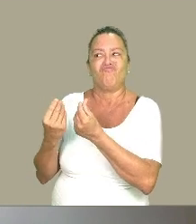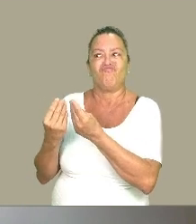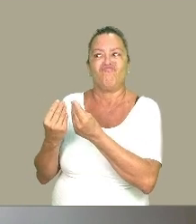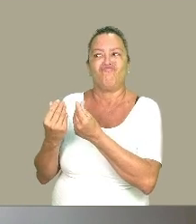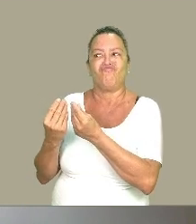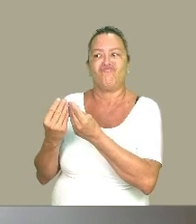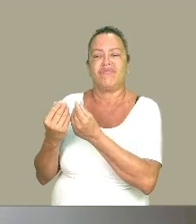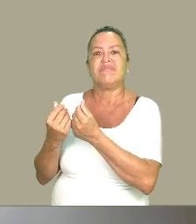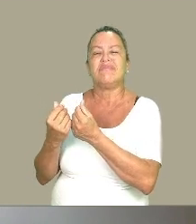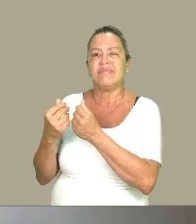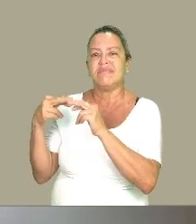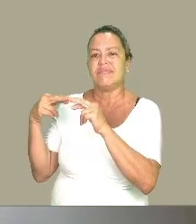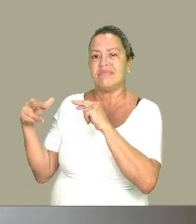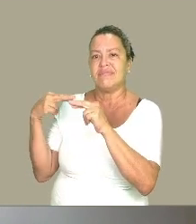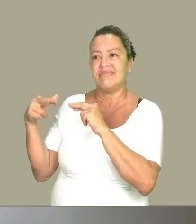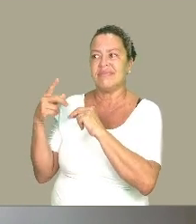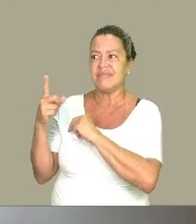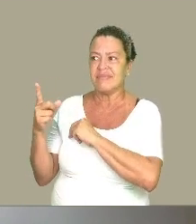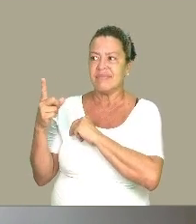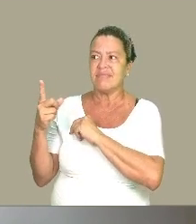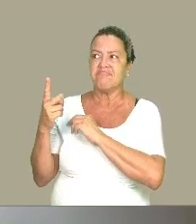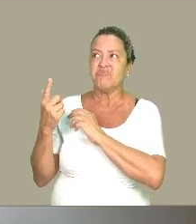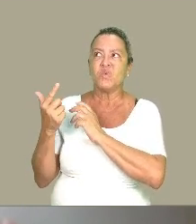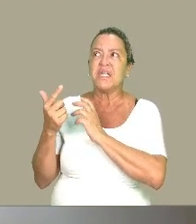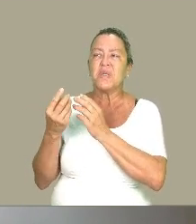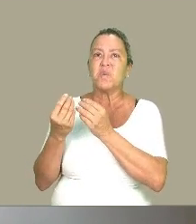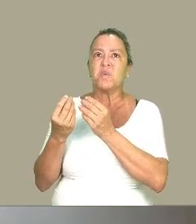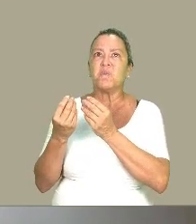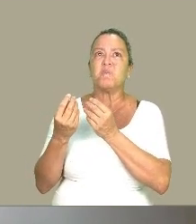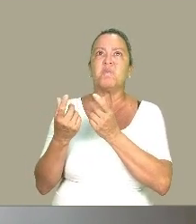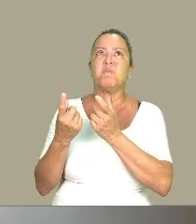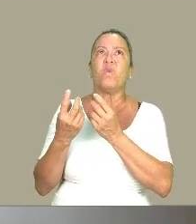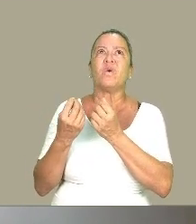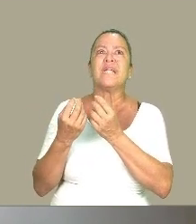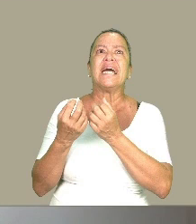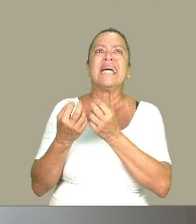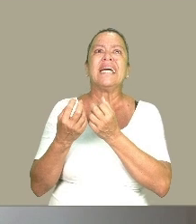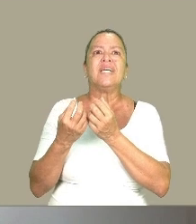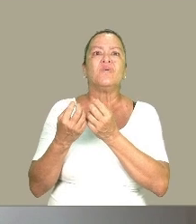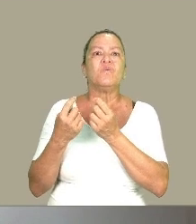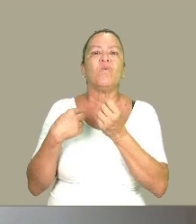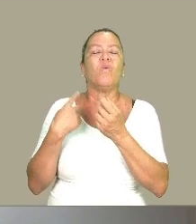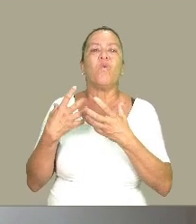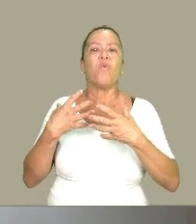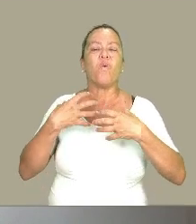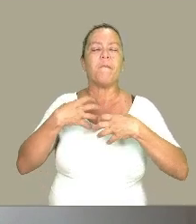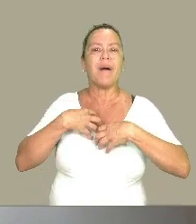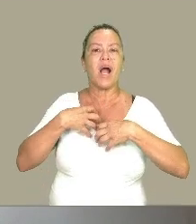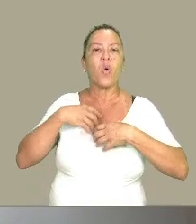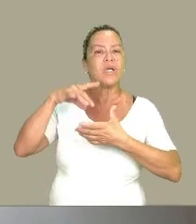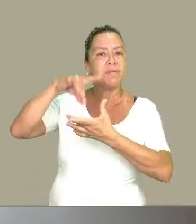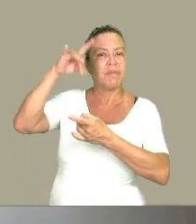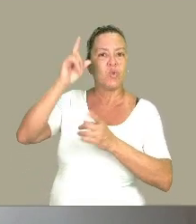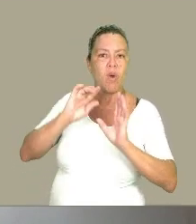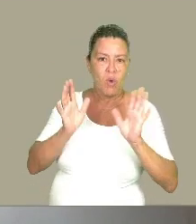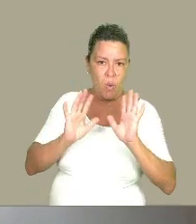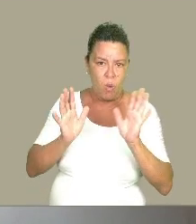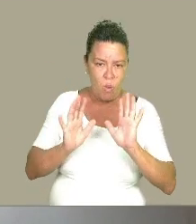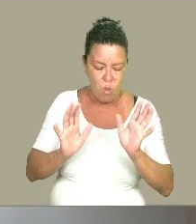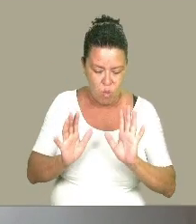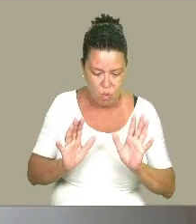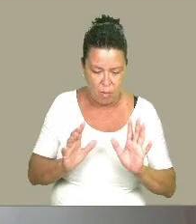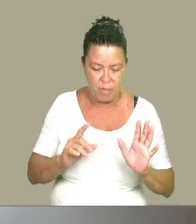surge uma relação sem qualquer ascendência espiritual.